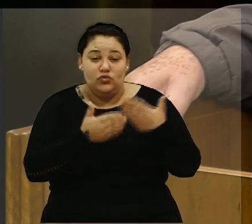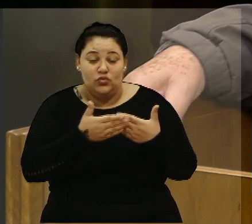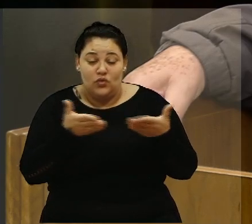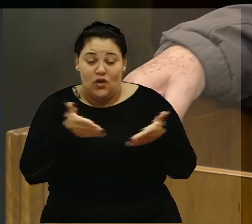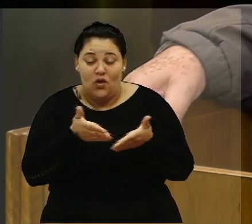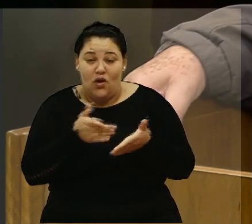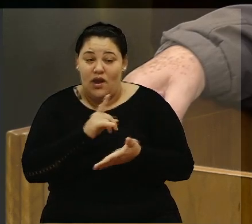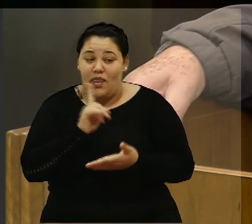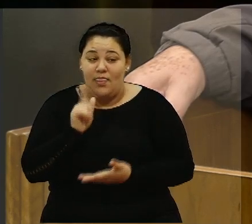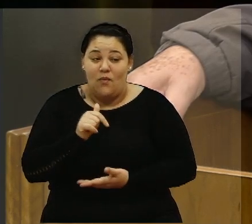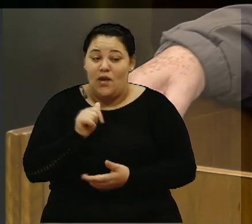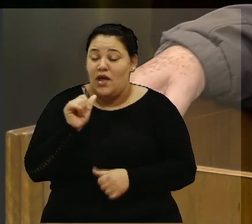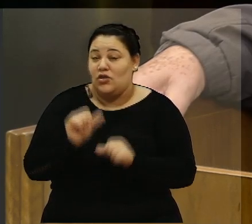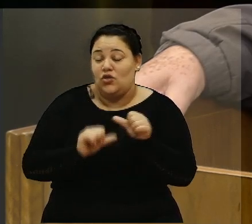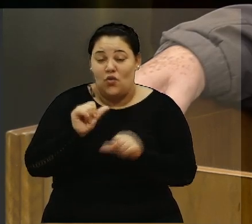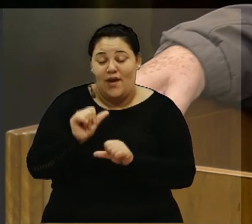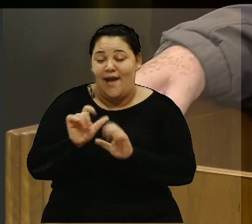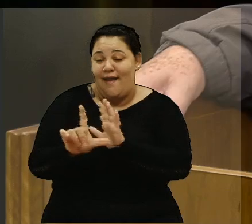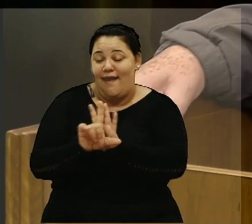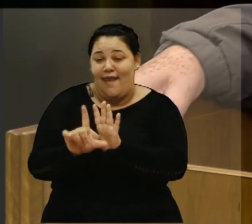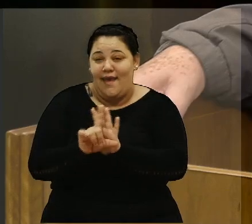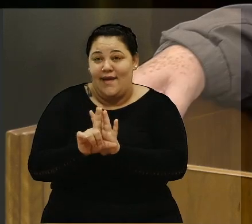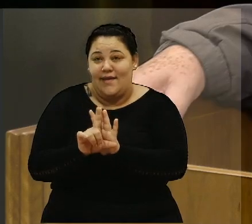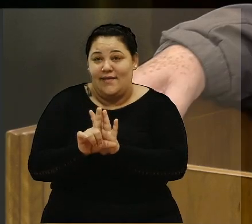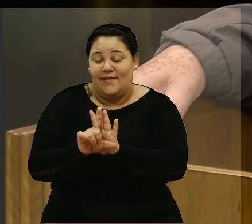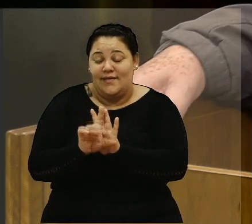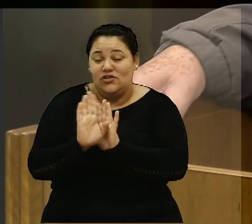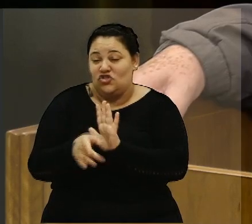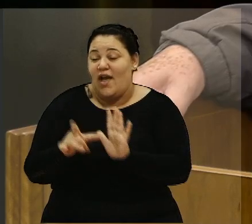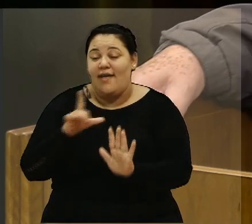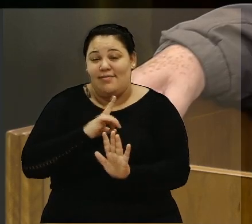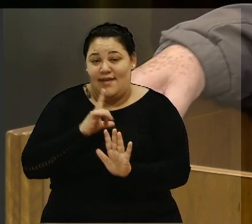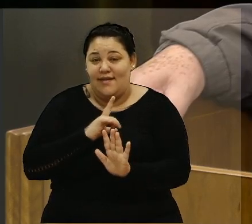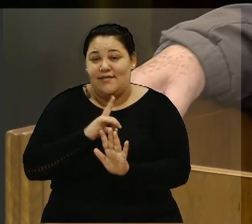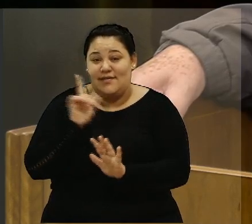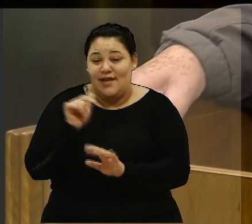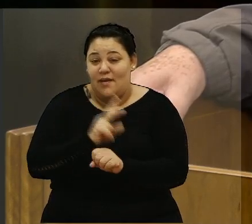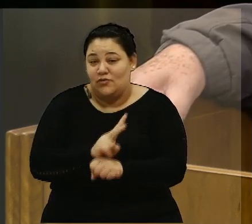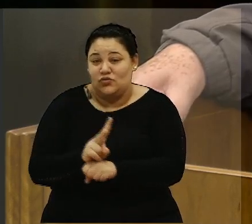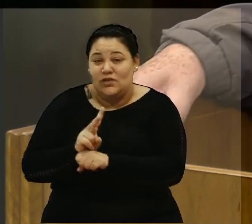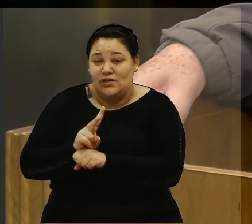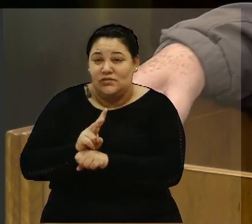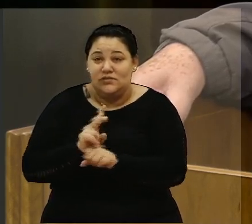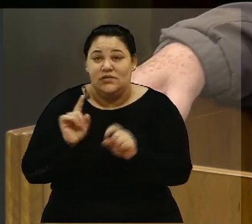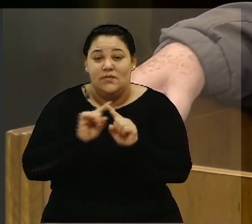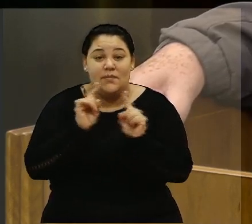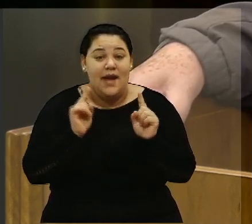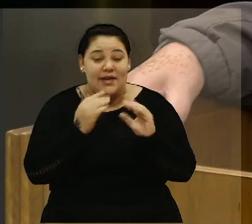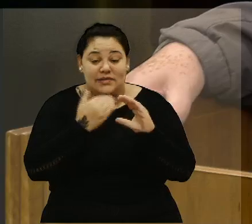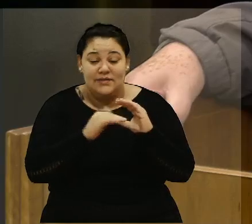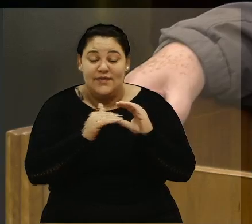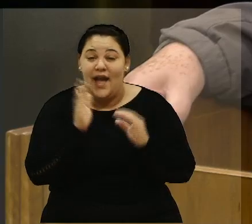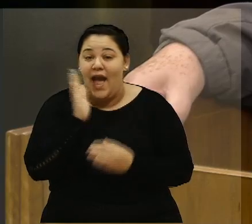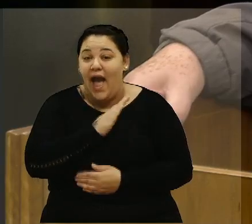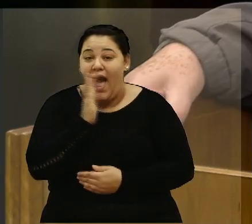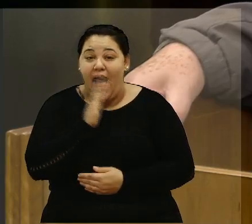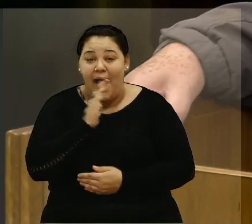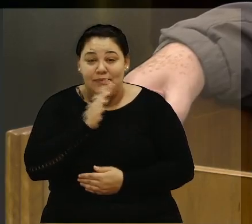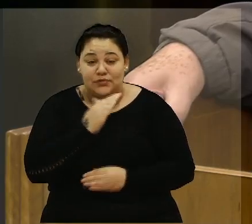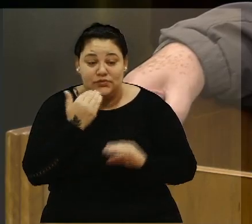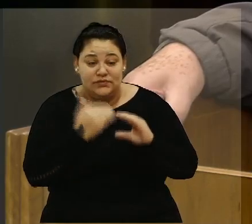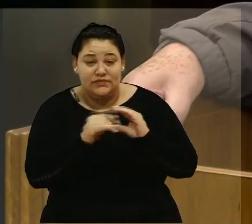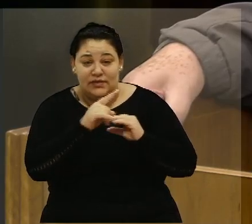é nem alterar a legislação existente, que ela é protetiva, mas encaminhar urgentemente para a